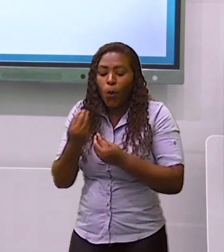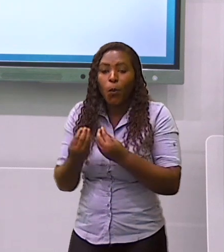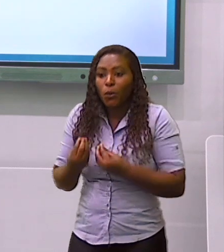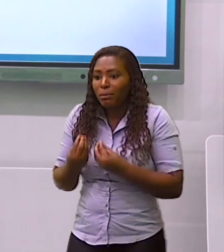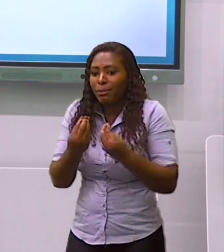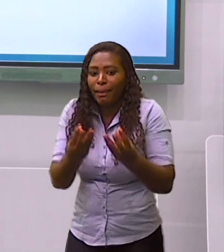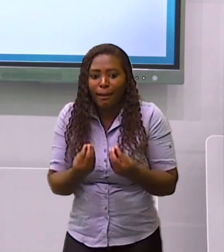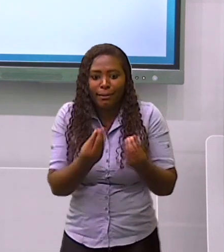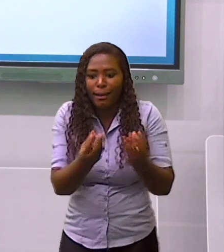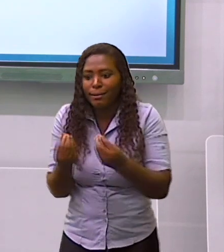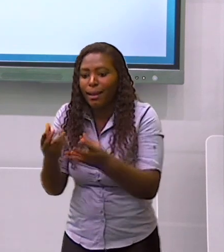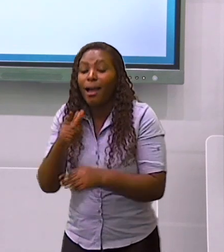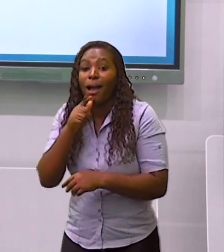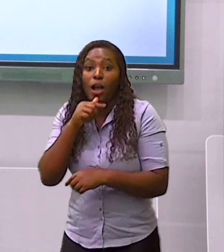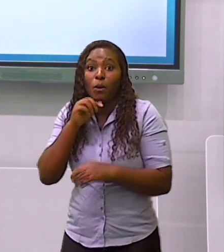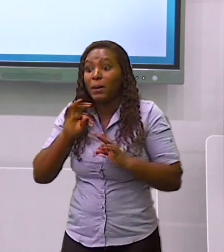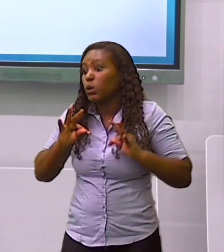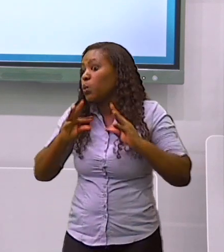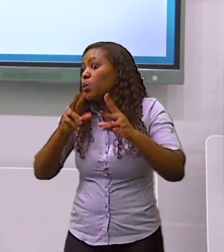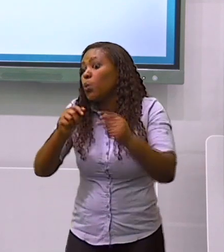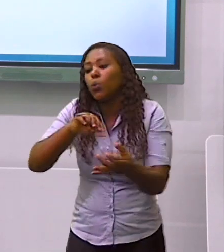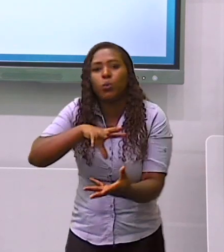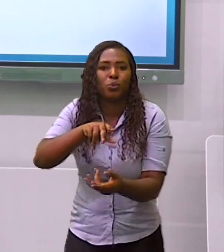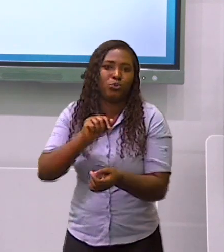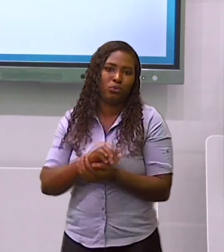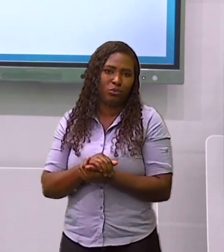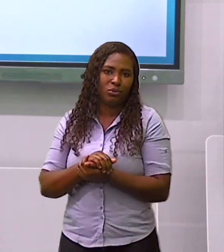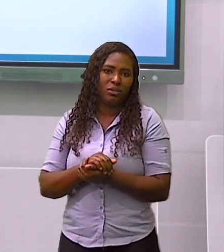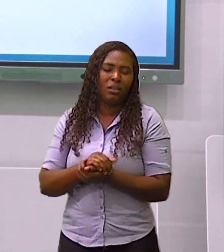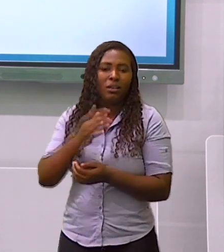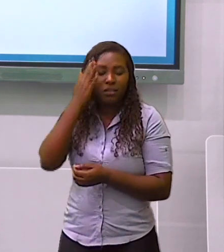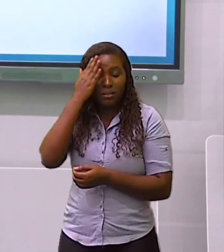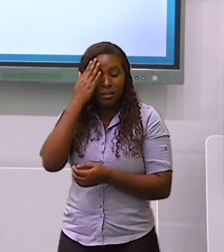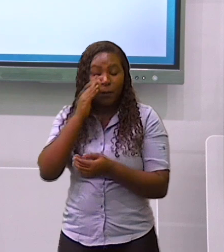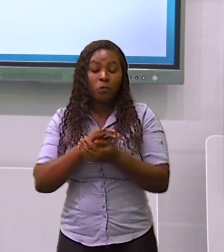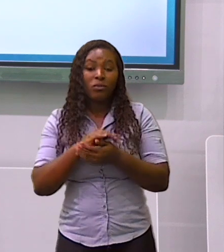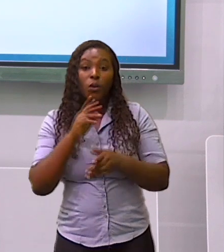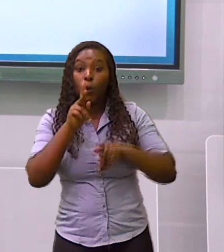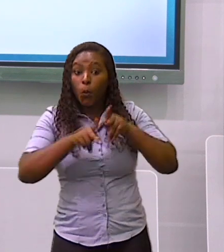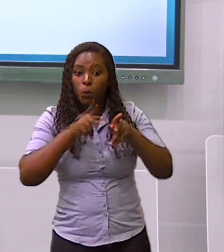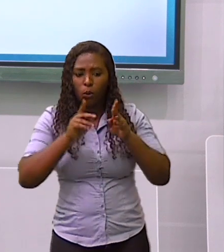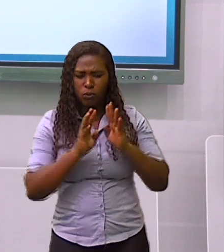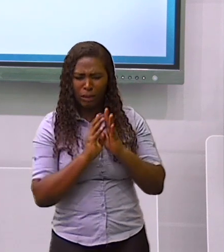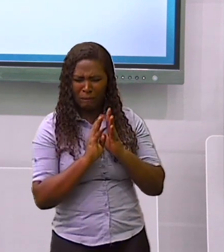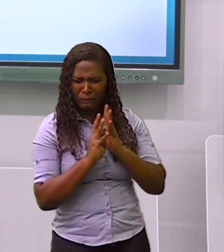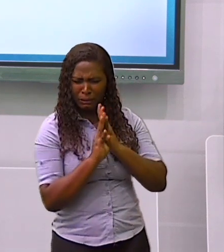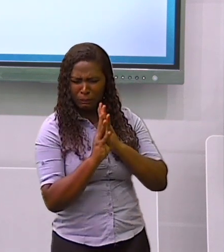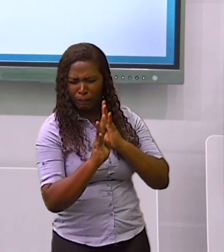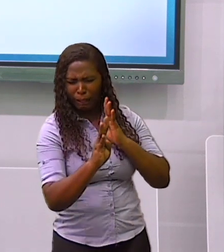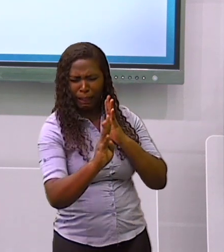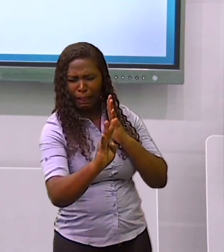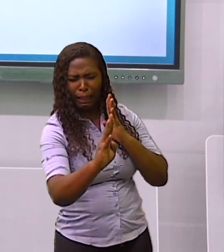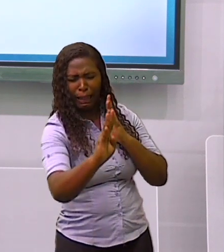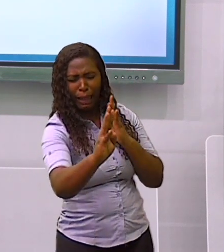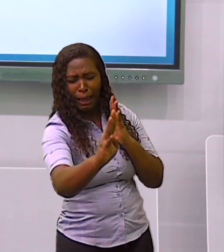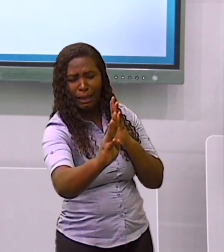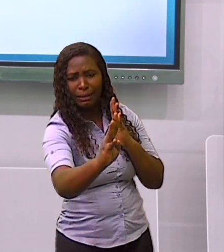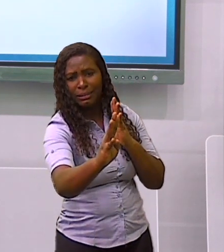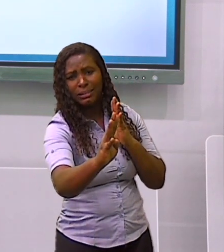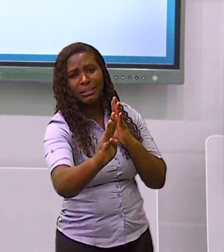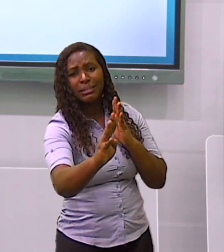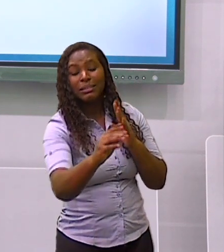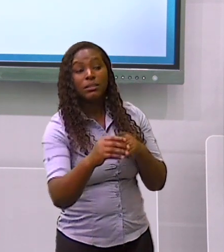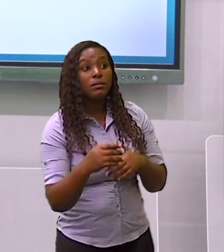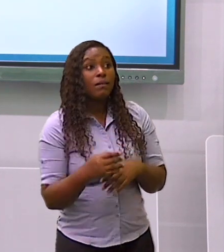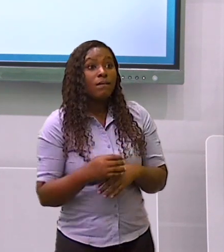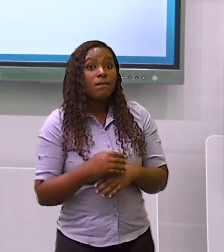água, para beber, para cozinhar, não é isso? E muitas vezes as águas doadas, elas não eram